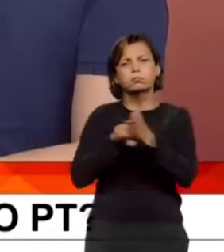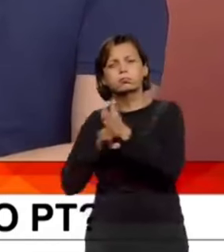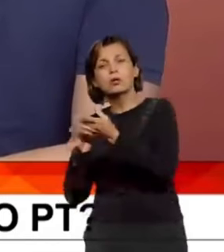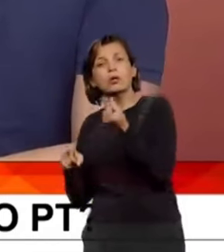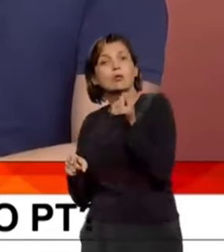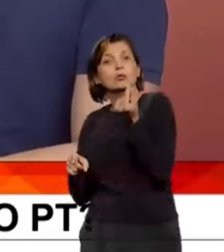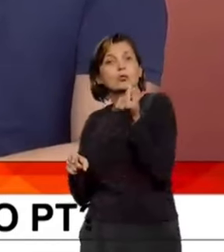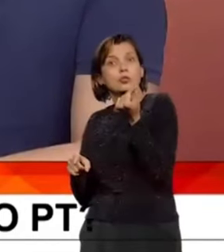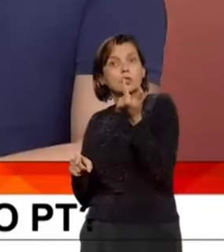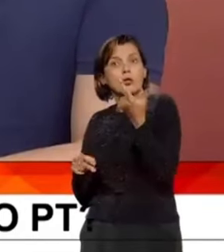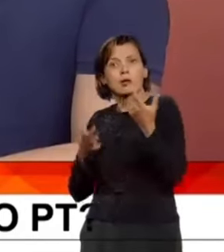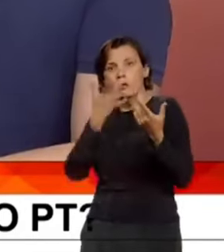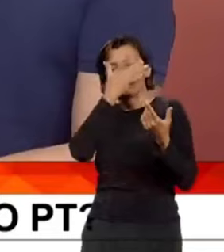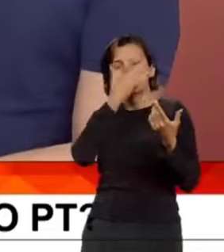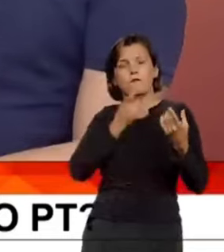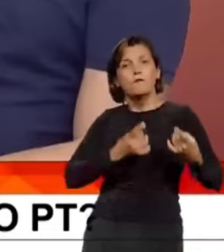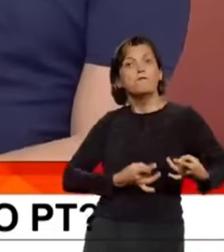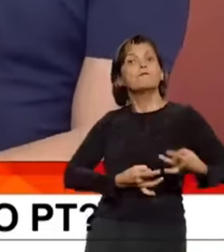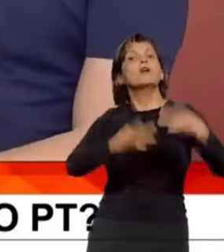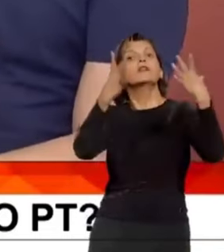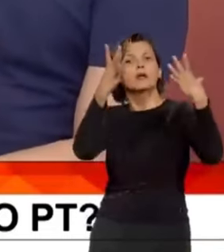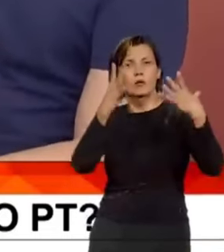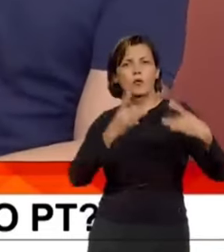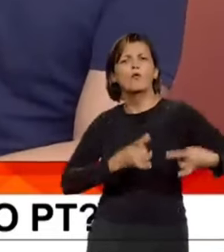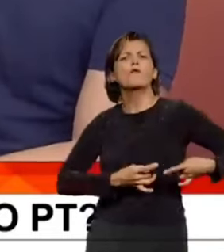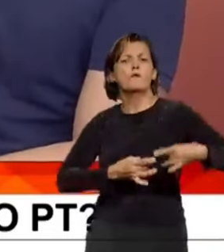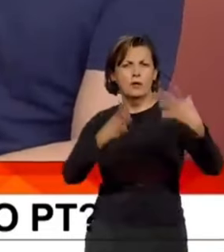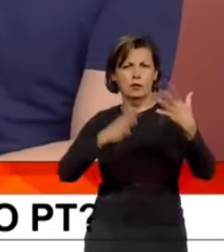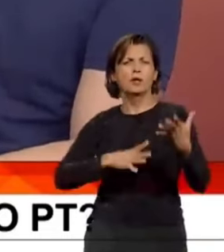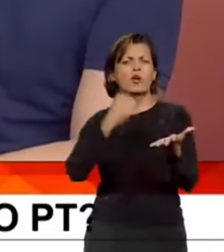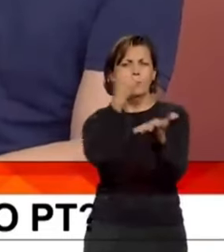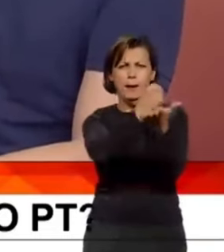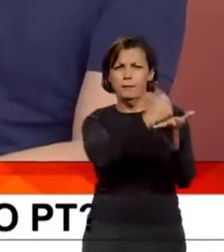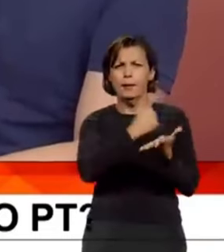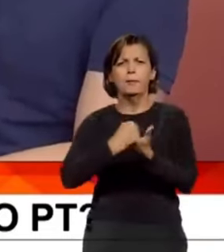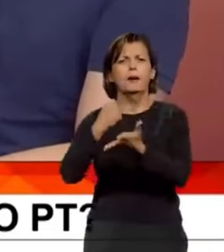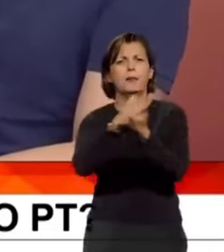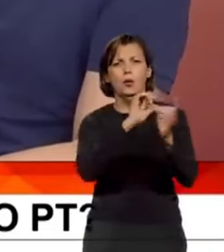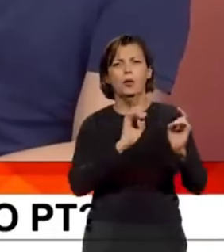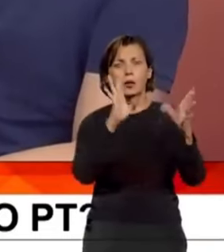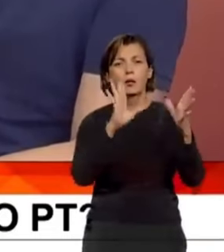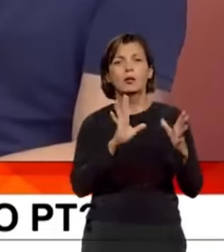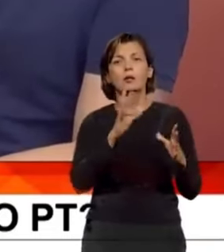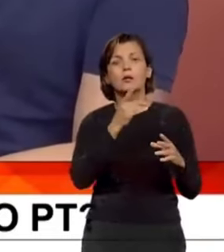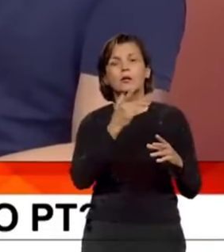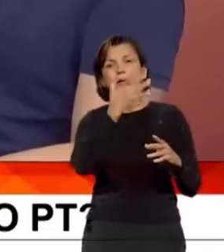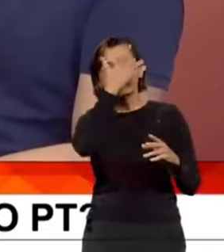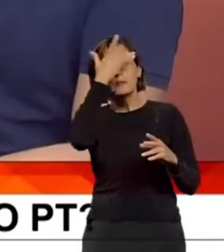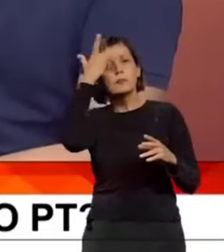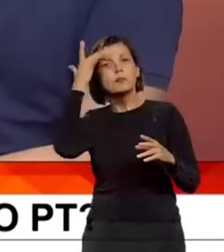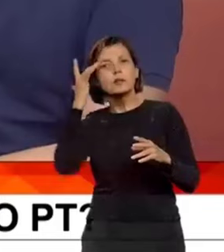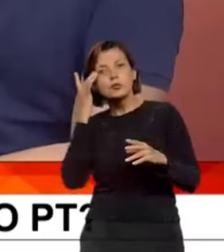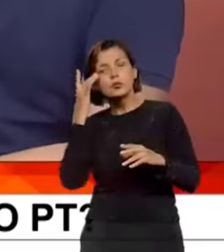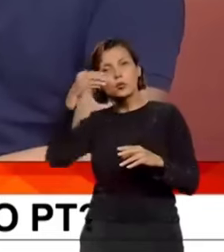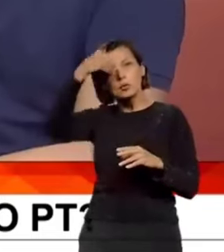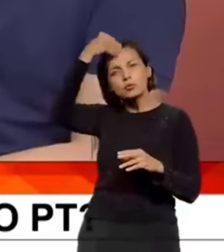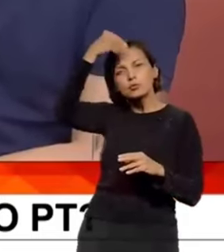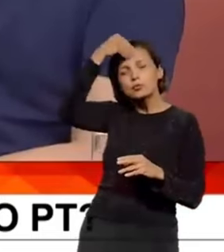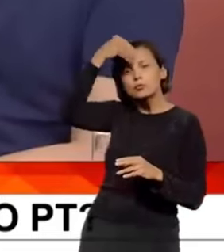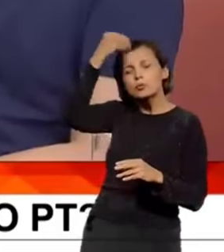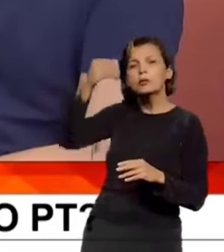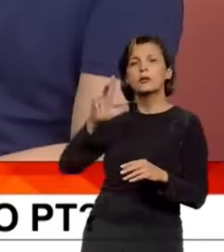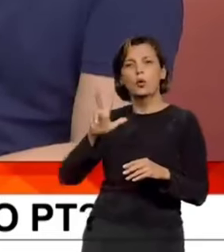todo o dinheiro dinheiro tinha sido vendido o imóvel eu tava tudo registrado em cartório e aquele senhor que era